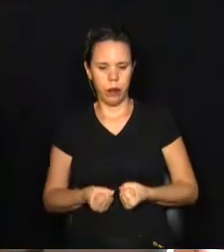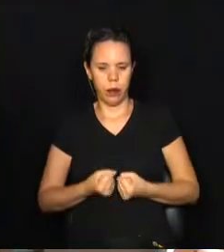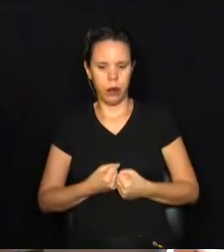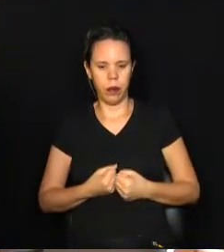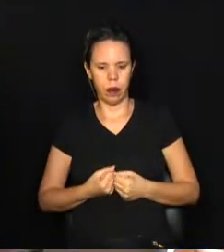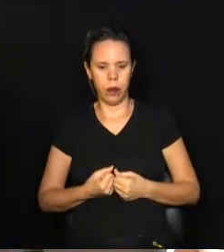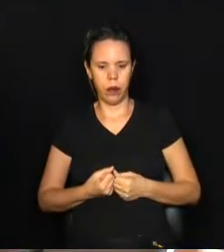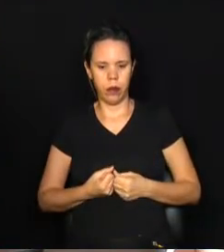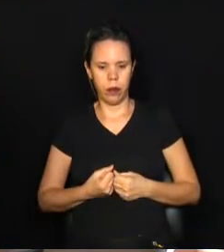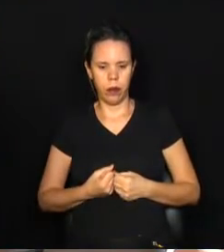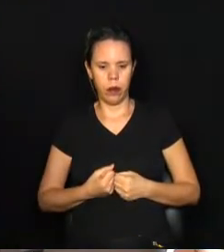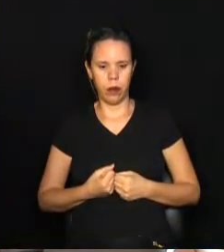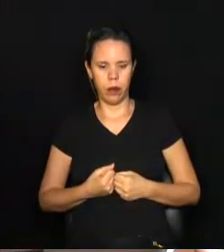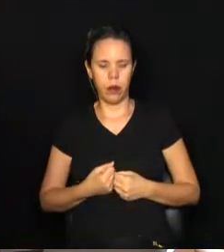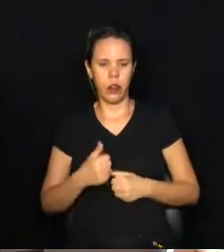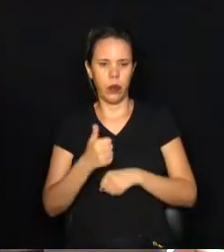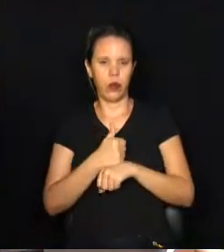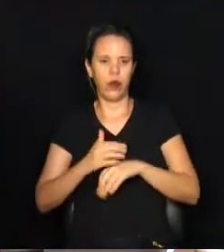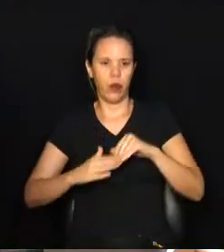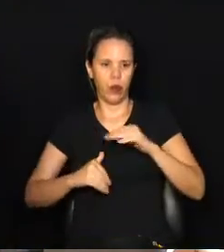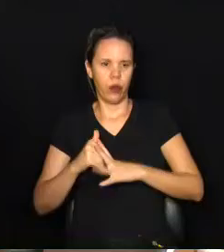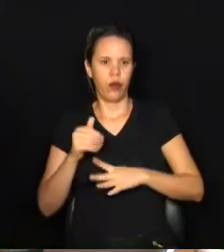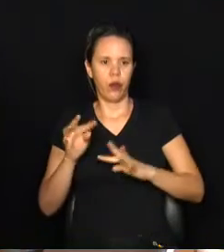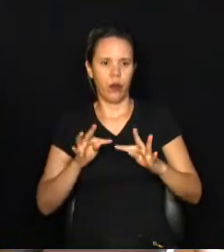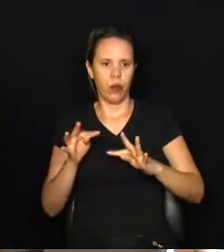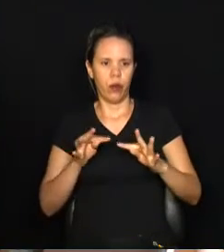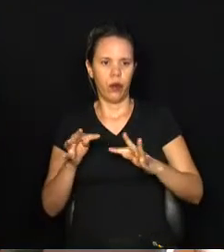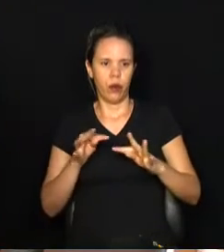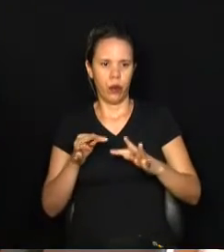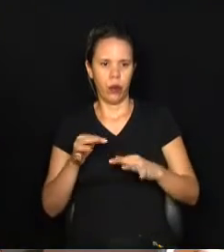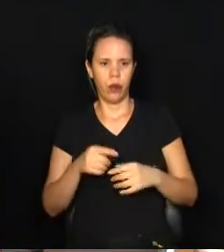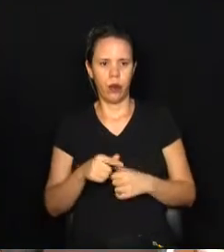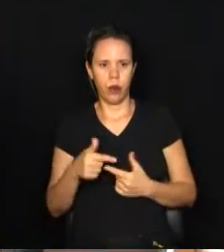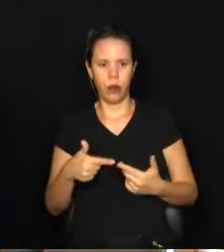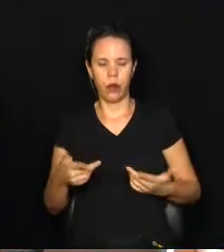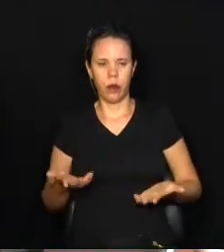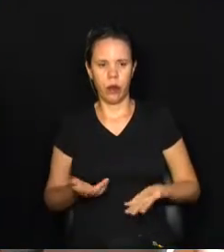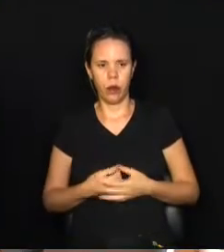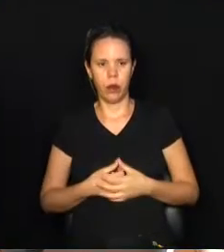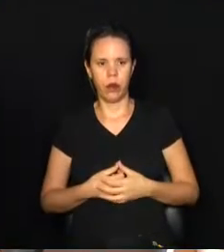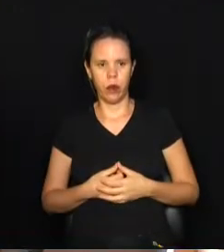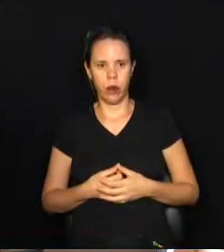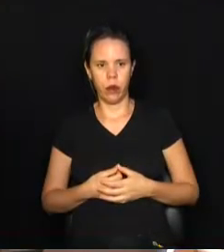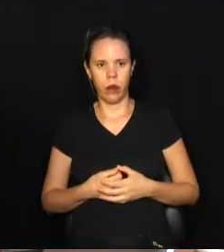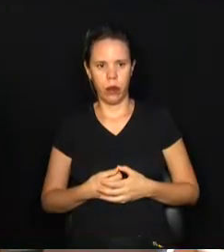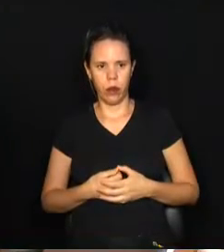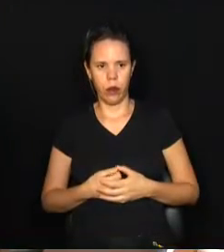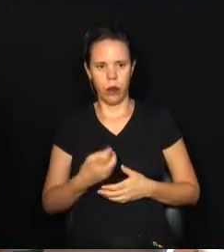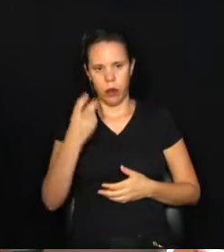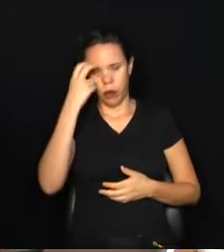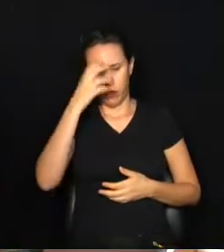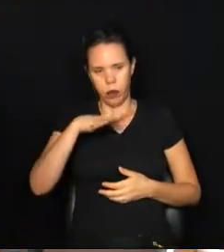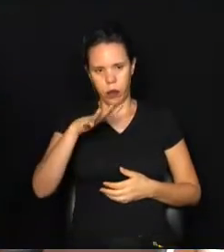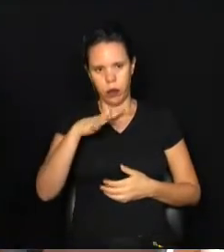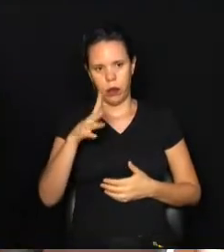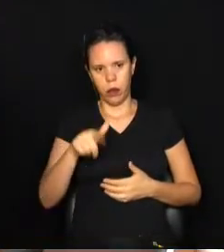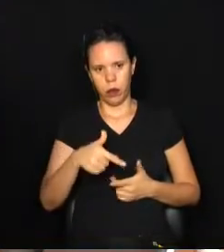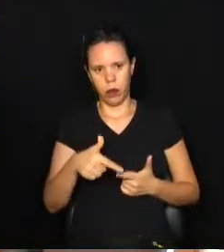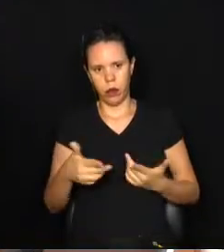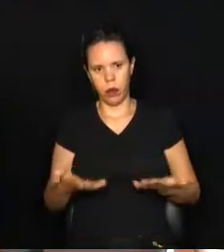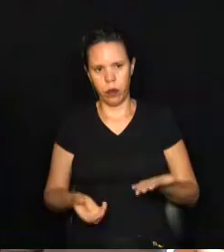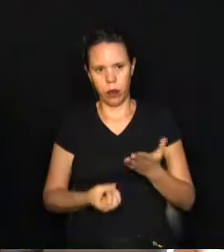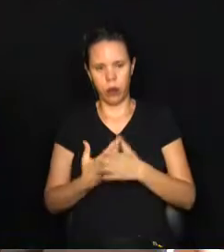reconhecimento do agente que trata da prevenção, né? Então, é uma questão cultural, é uma